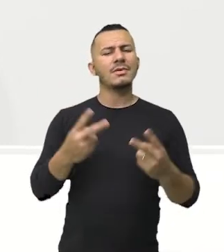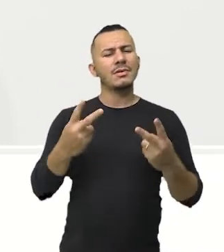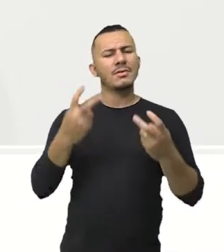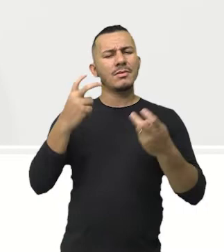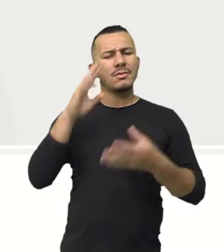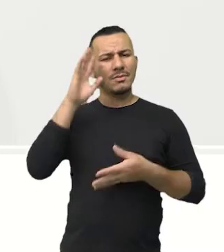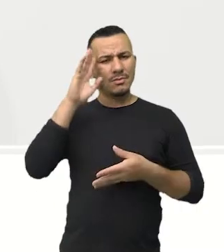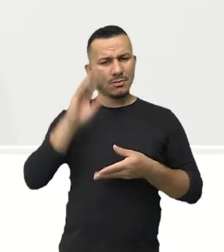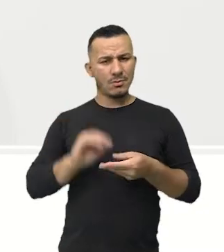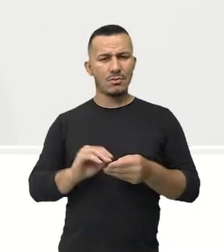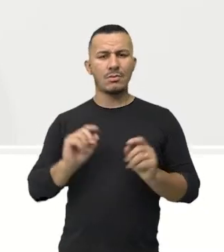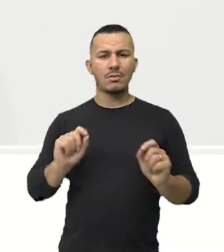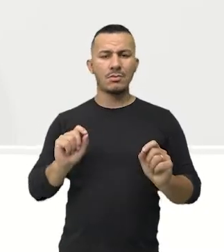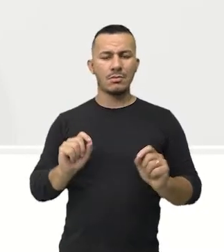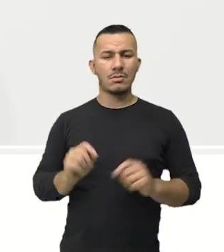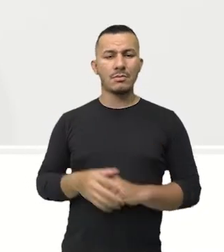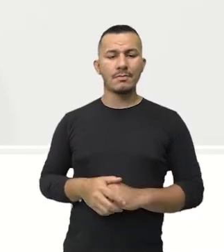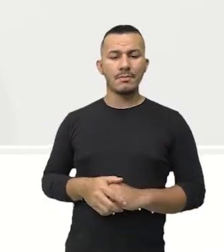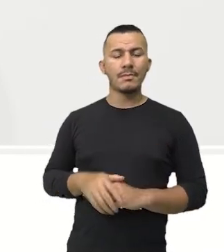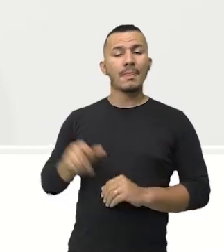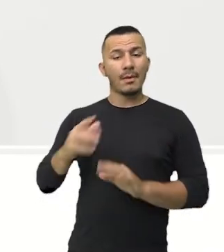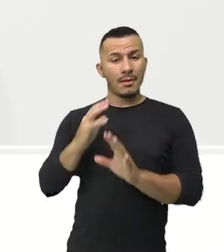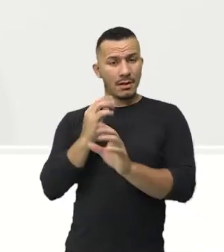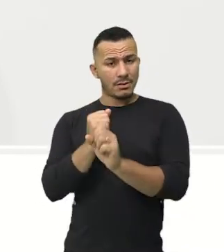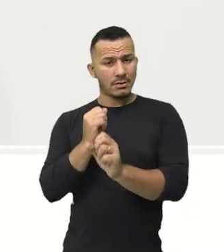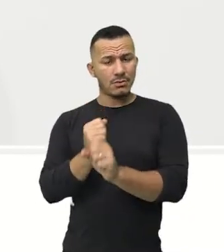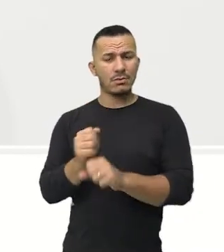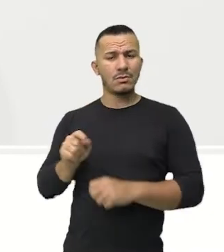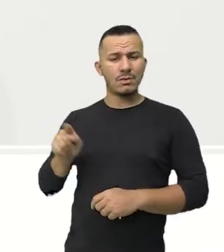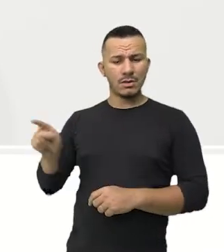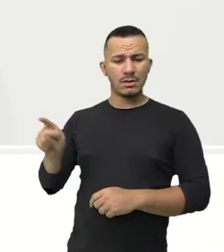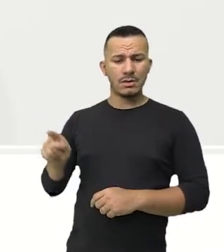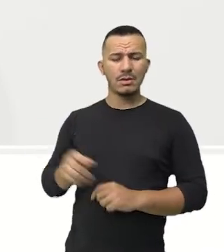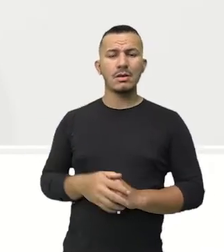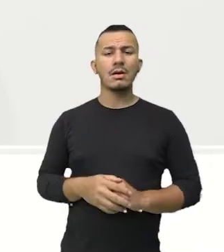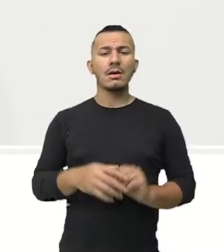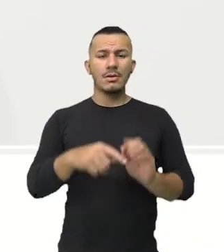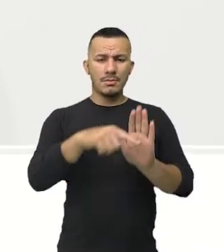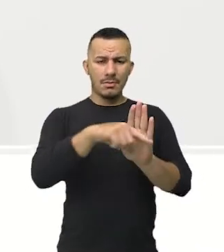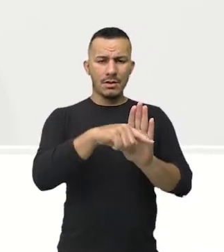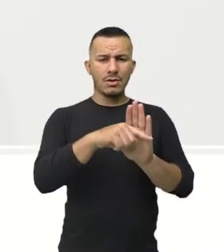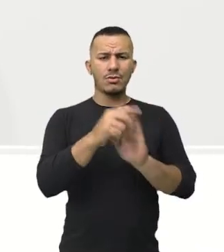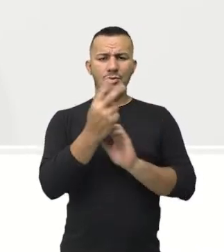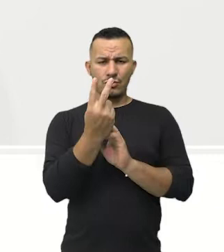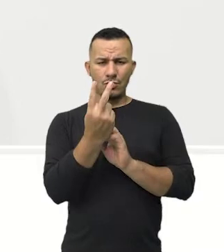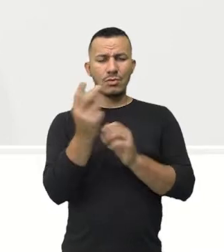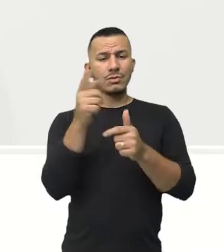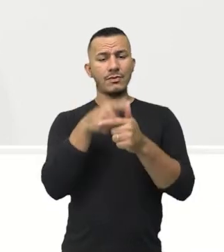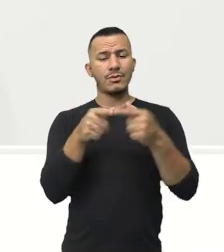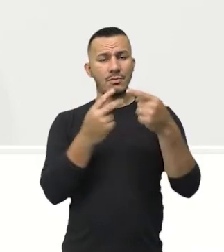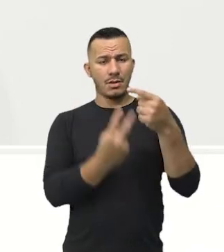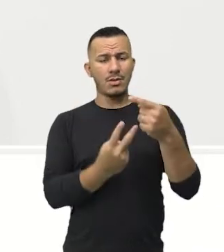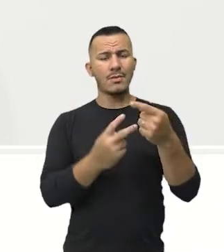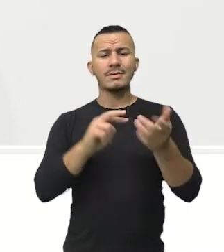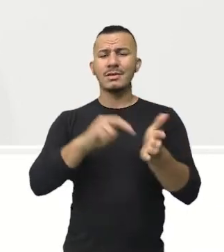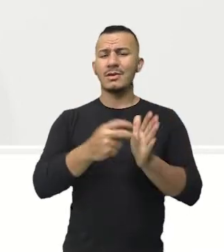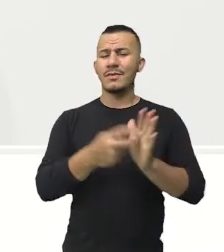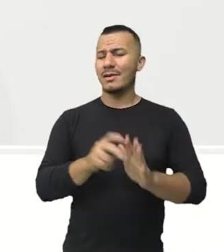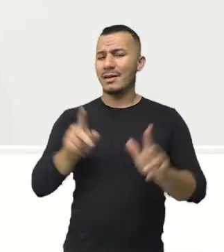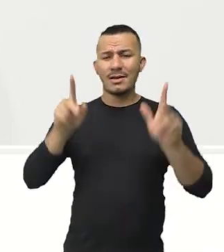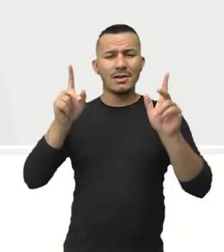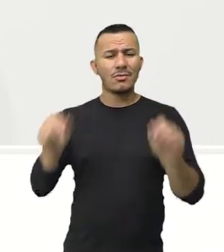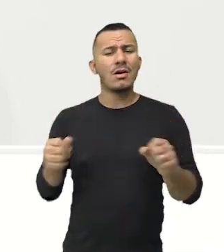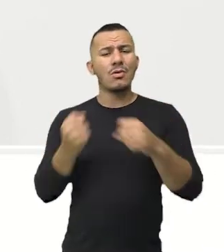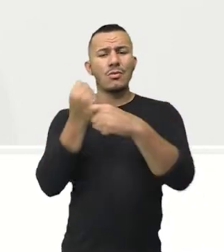aqui? Ó? A gente concluiu que menos 2 sobre 2 é a mesma coisa que falar menos